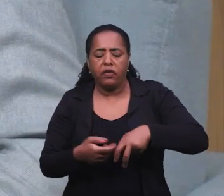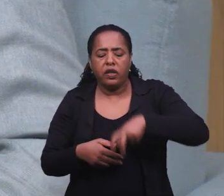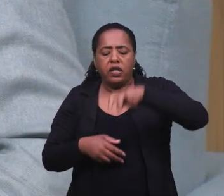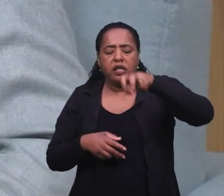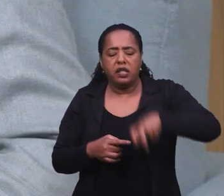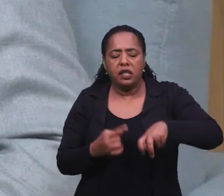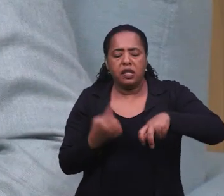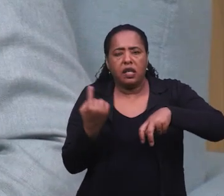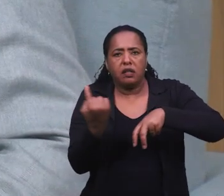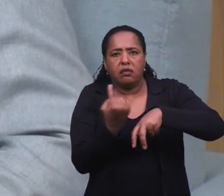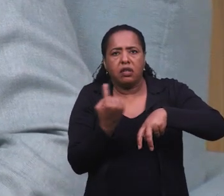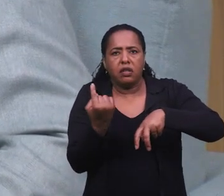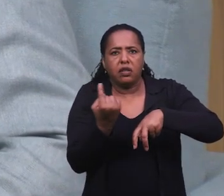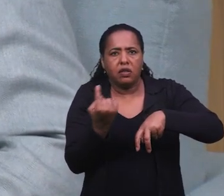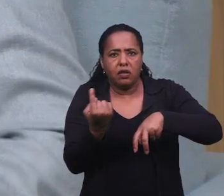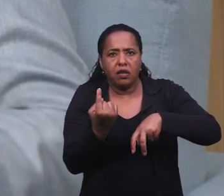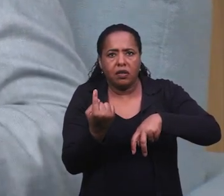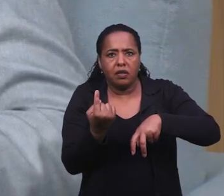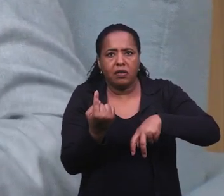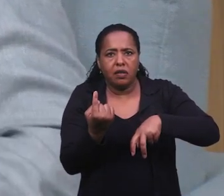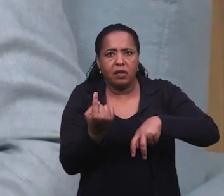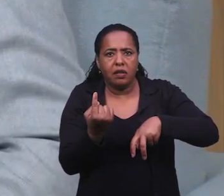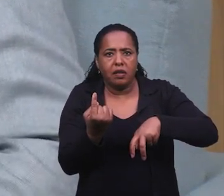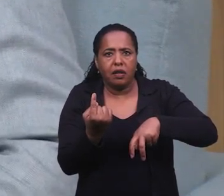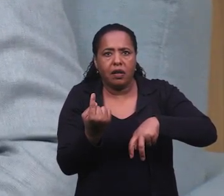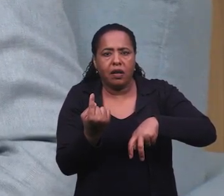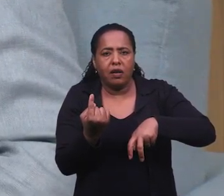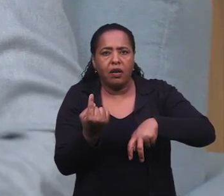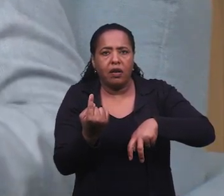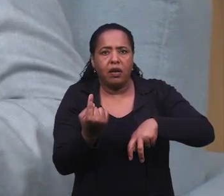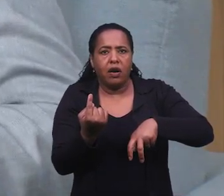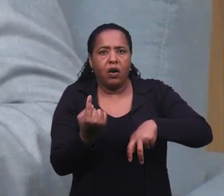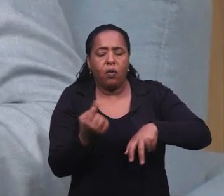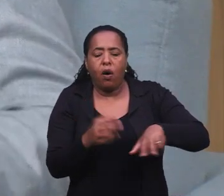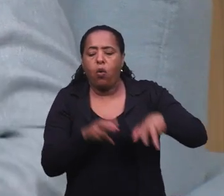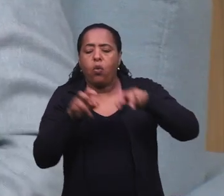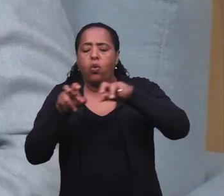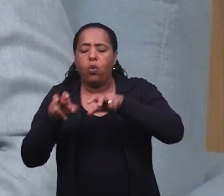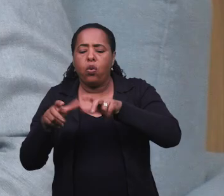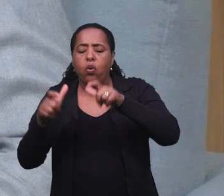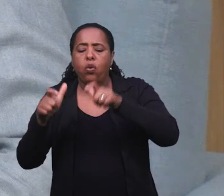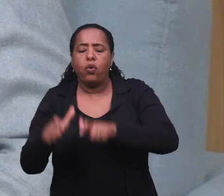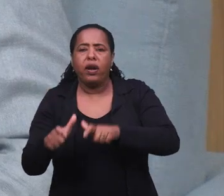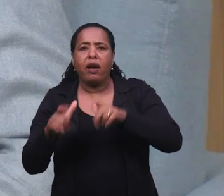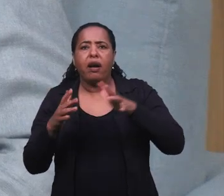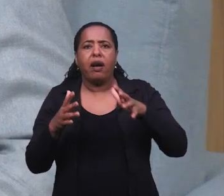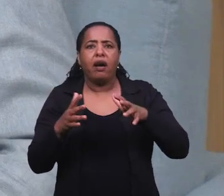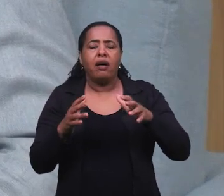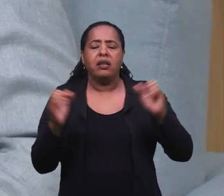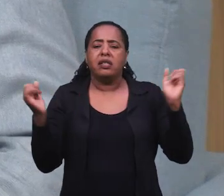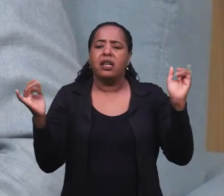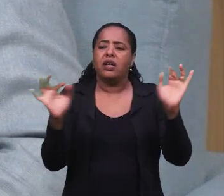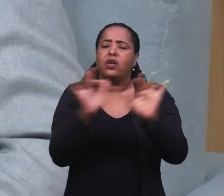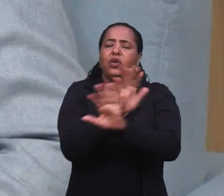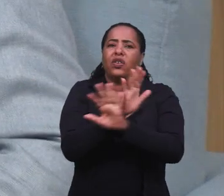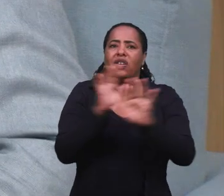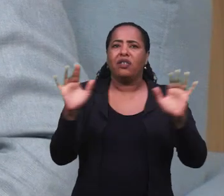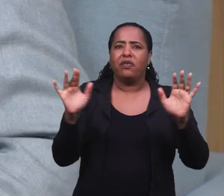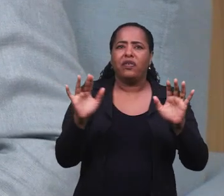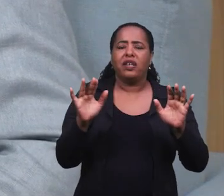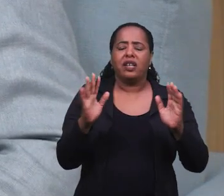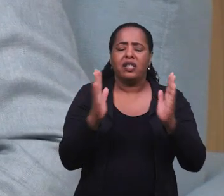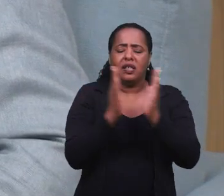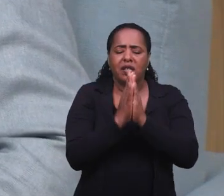aqui no programa Mais Sábios. E a sua pergunta é muito importante. É tão importante que ela vai ser respondida pelo